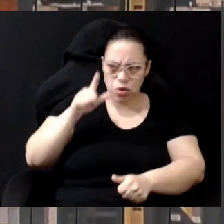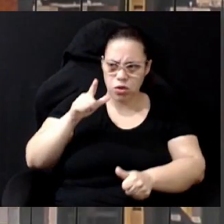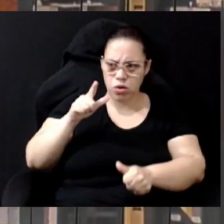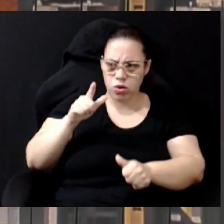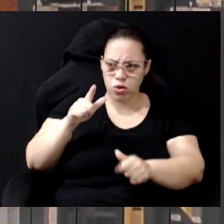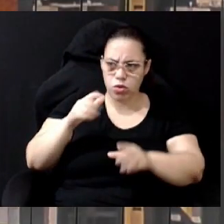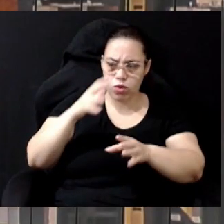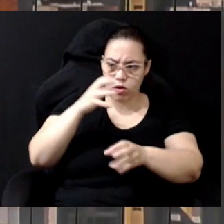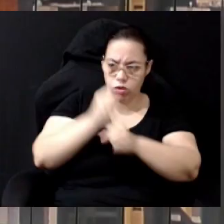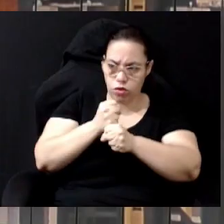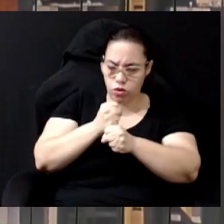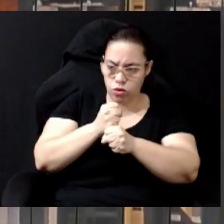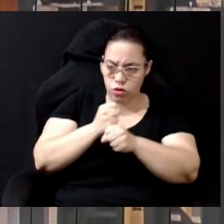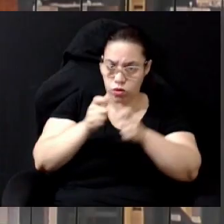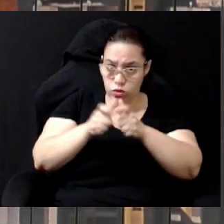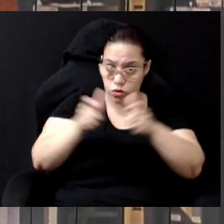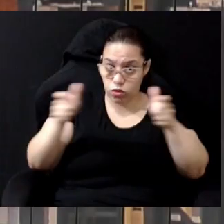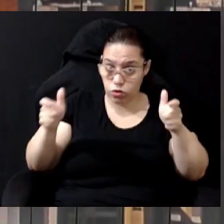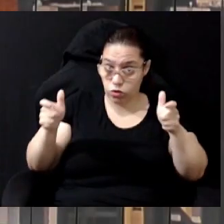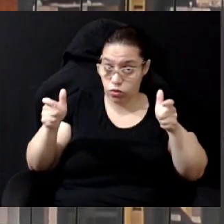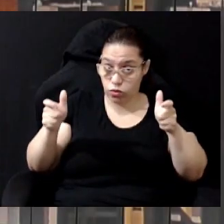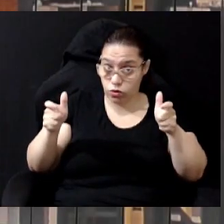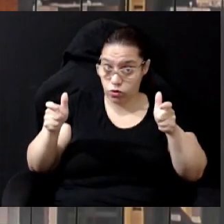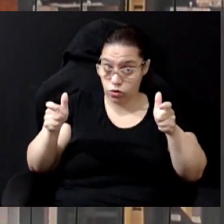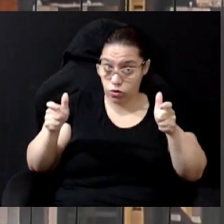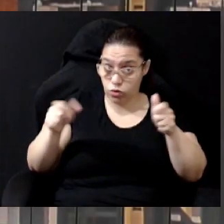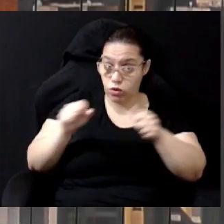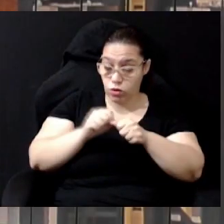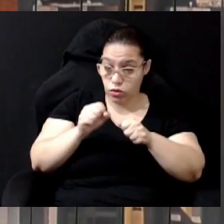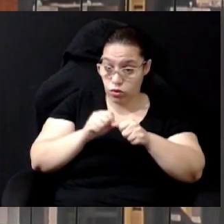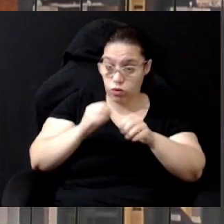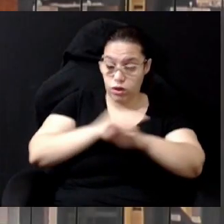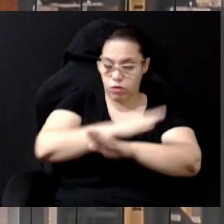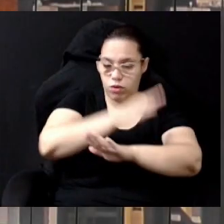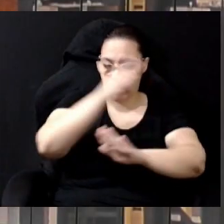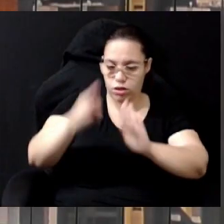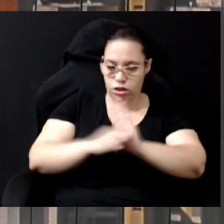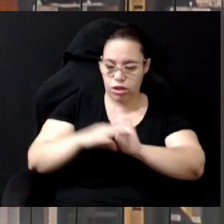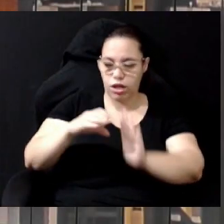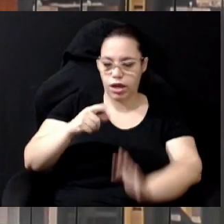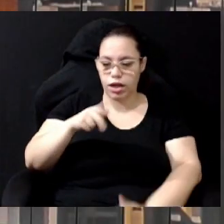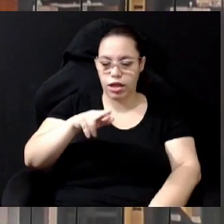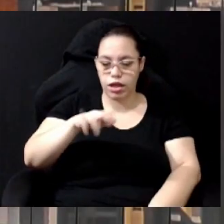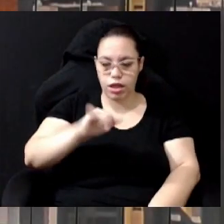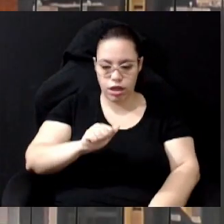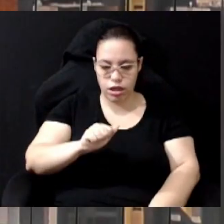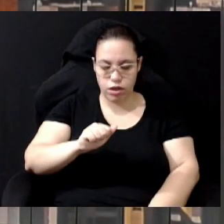ser medido em escala nos agentes que participam da cadeia produtiva?